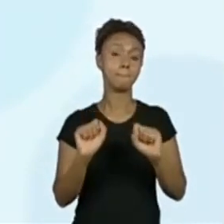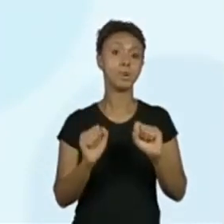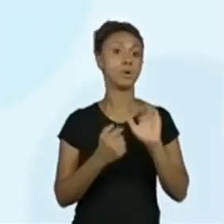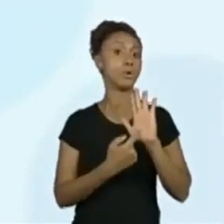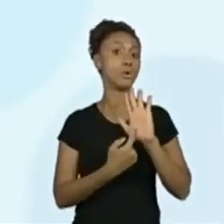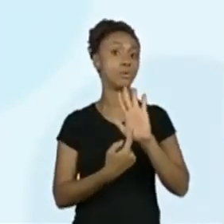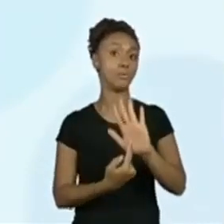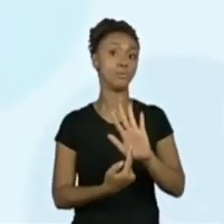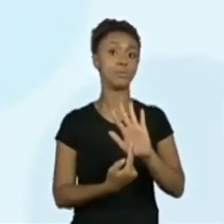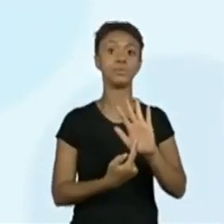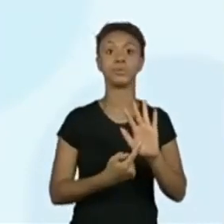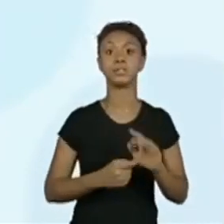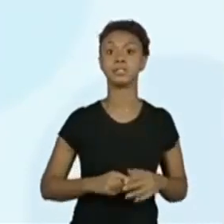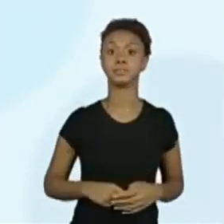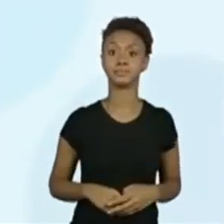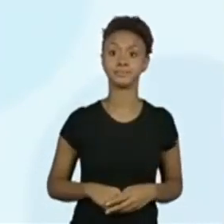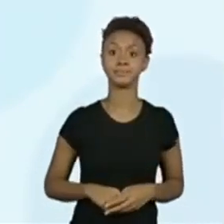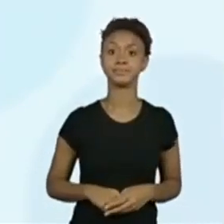representa.